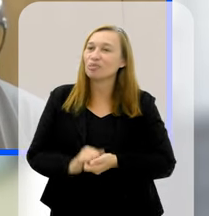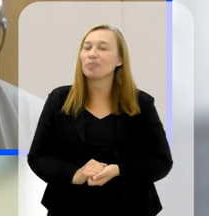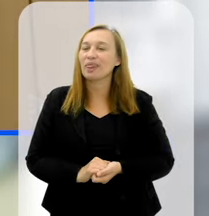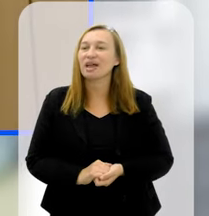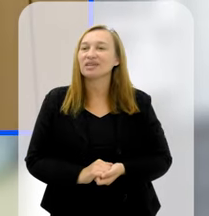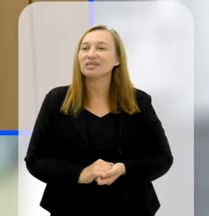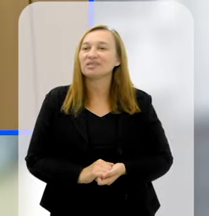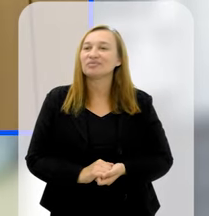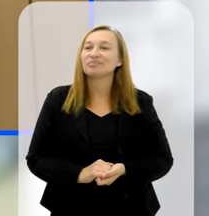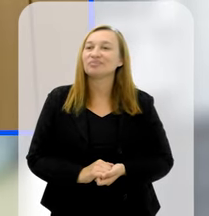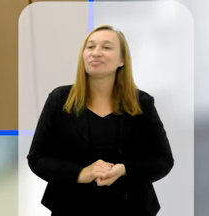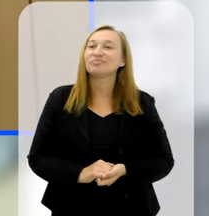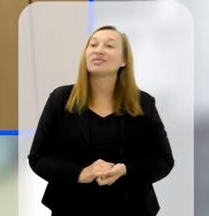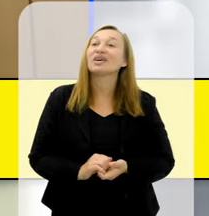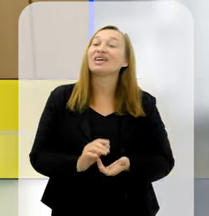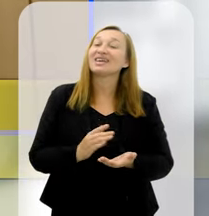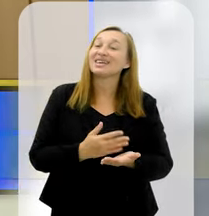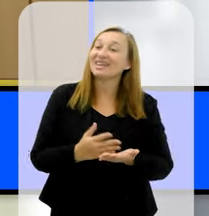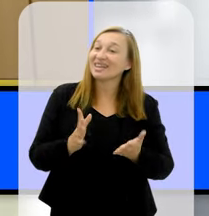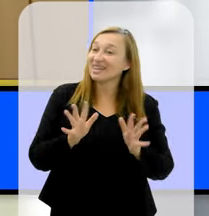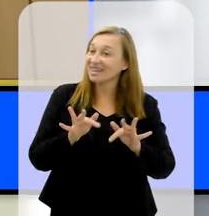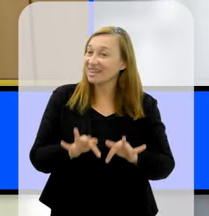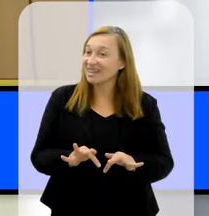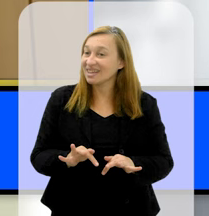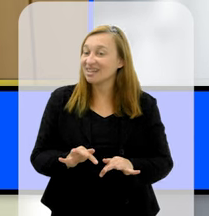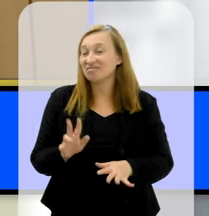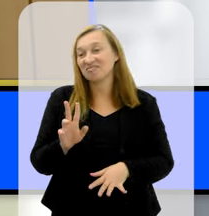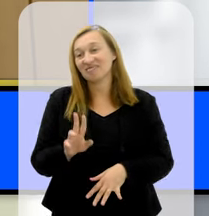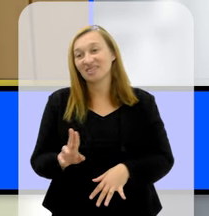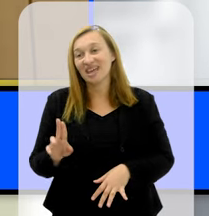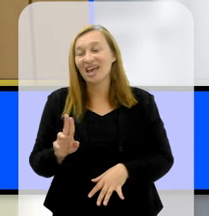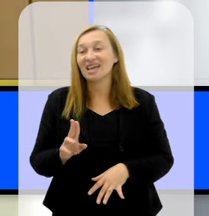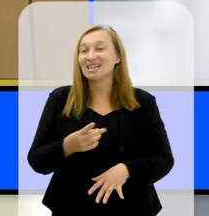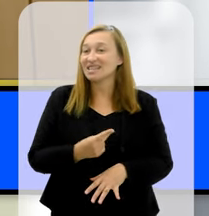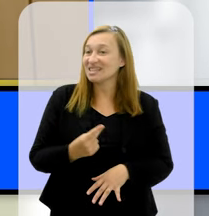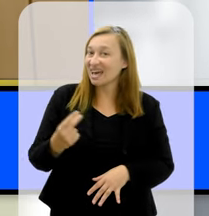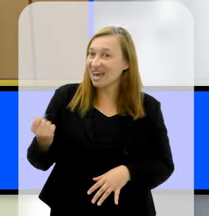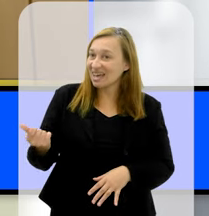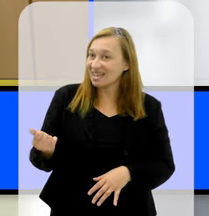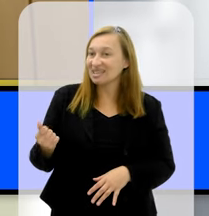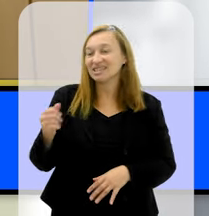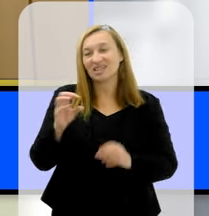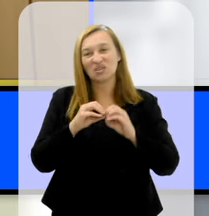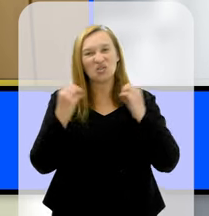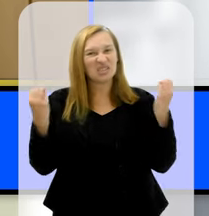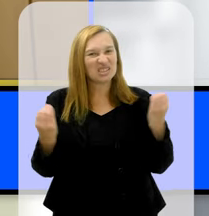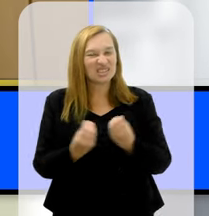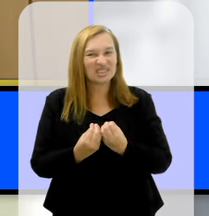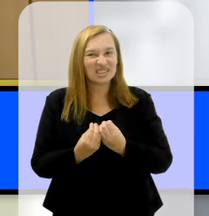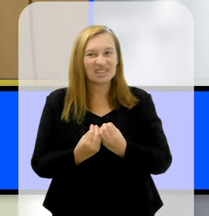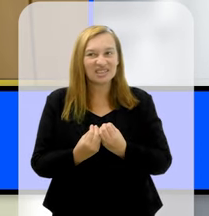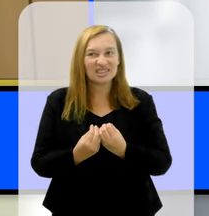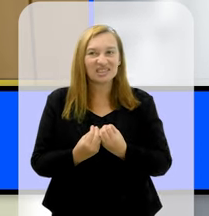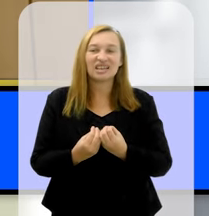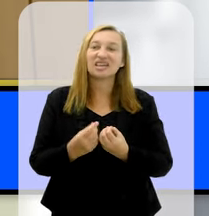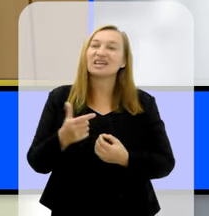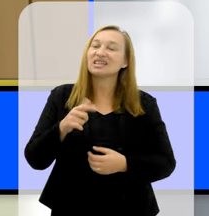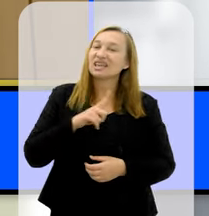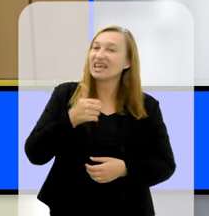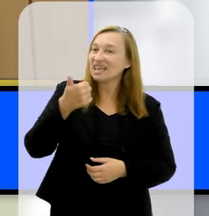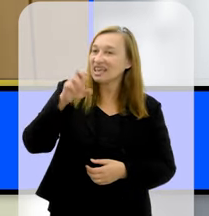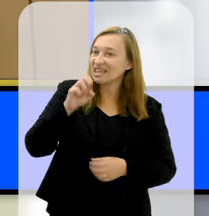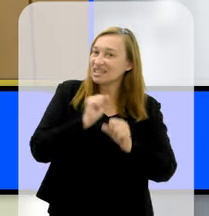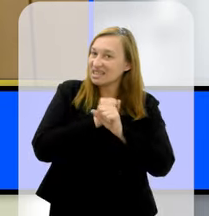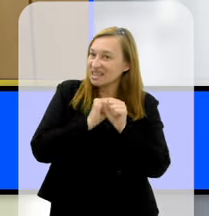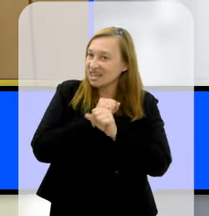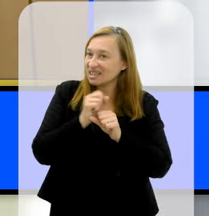universidade? Começando pelo fim, não é muito usual eles saírem das oficinas. A oficina existe